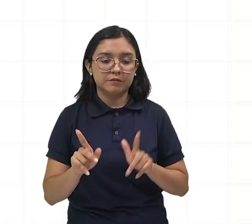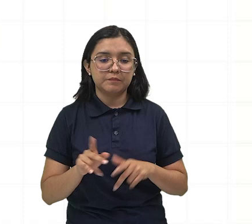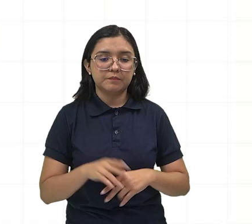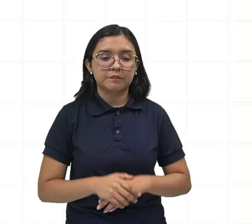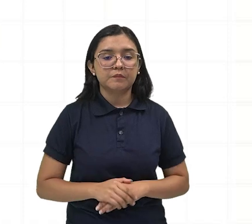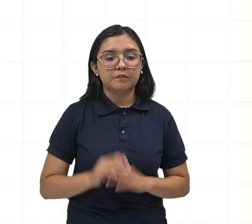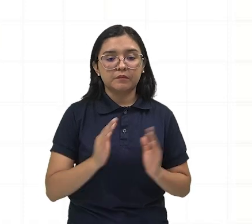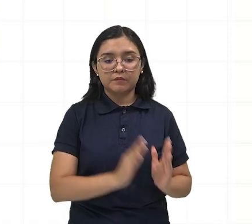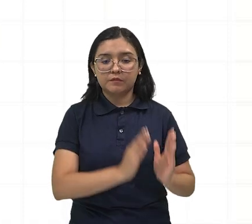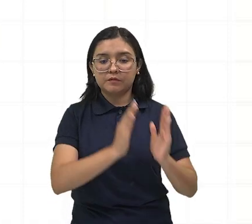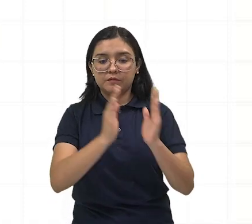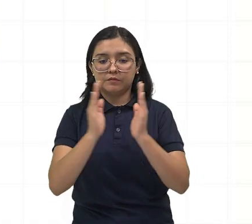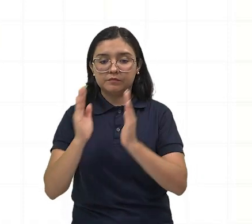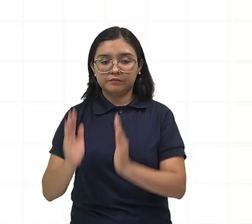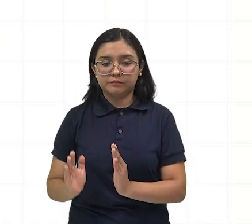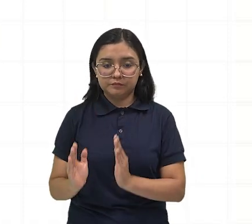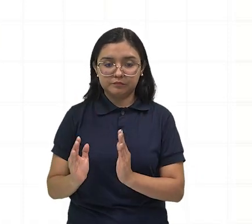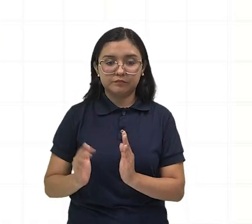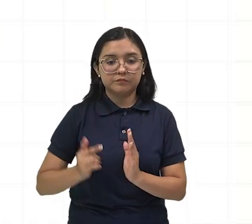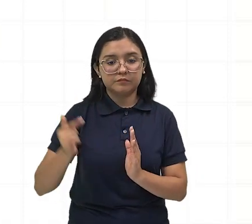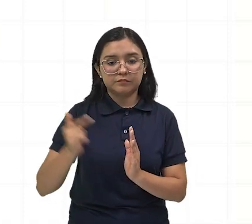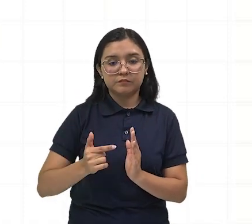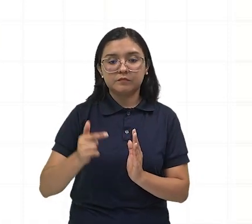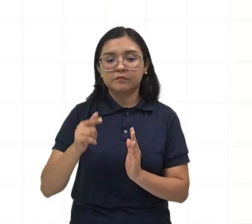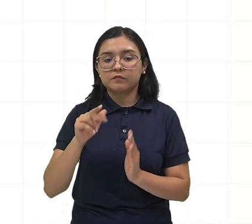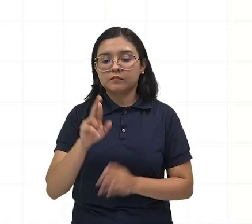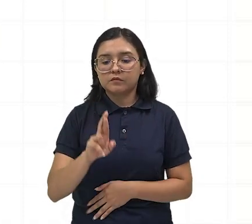Agora, no cilindro